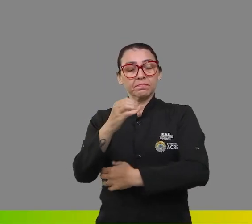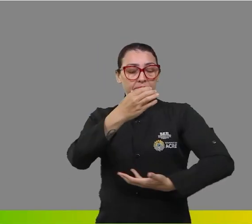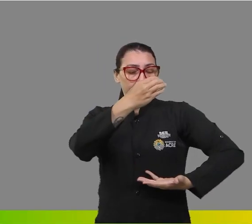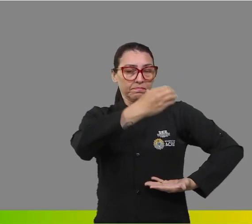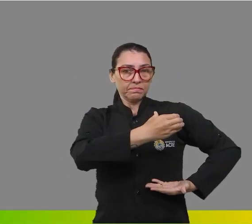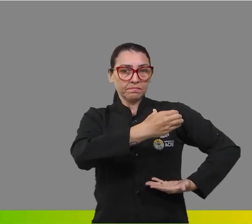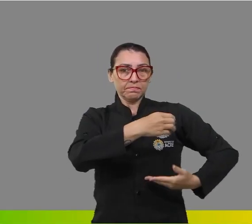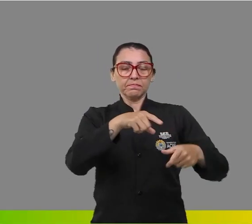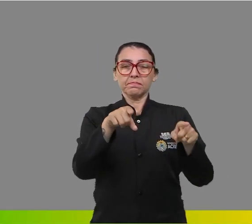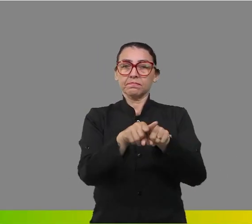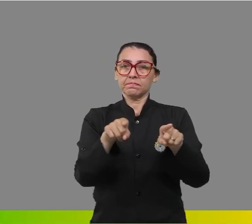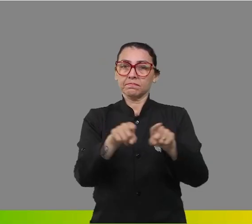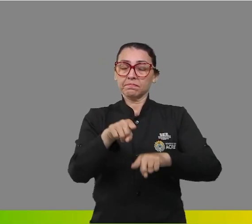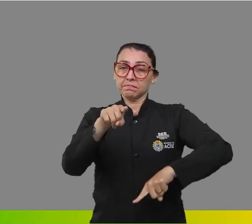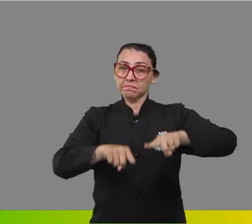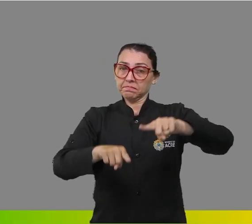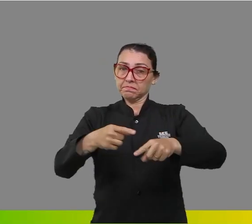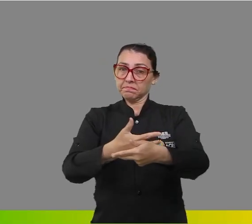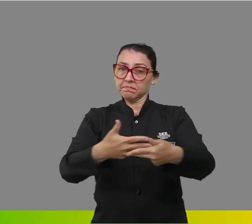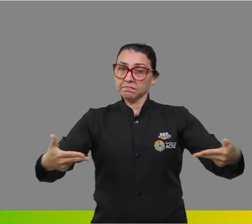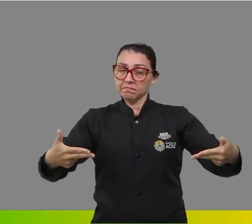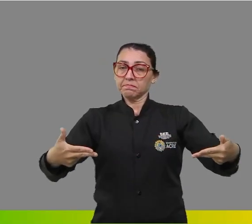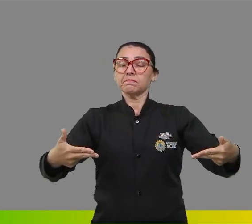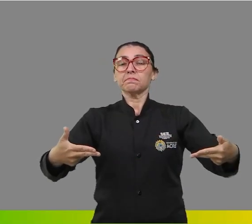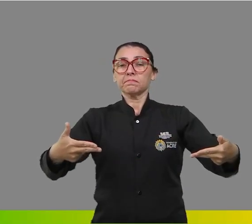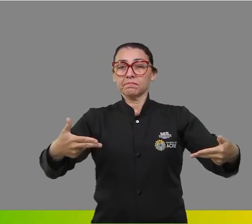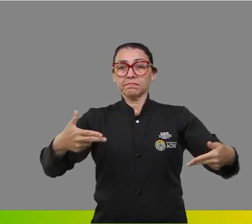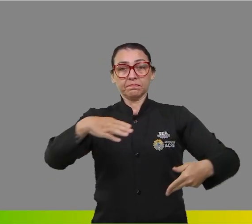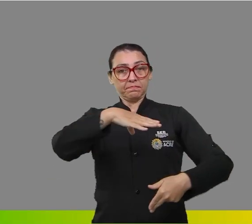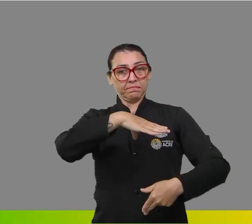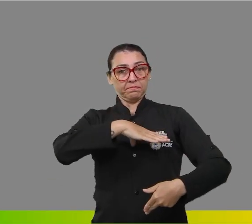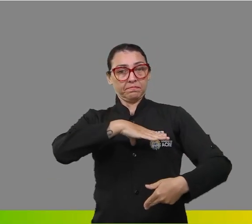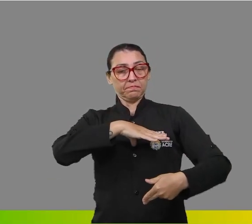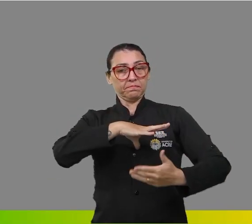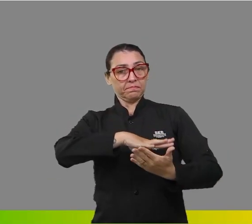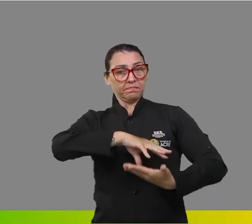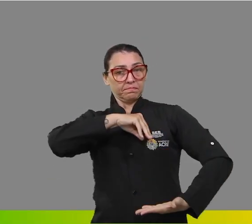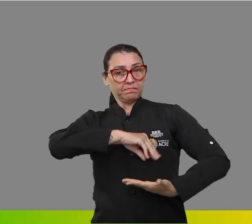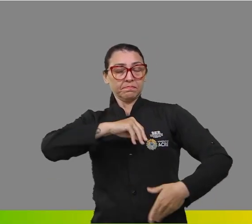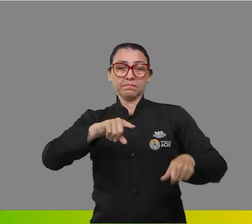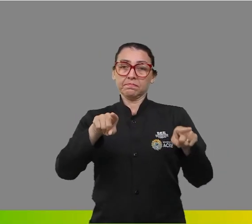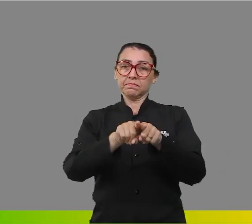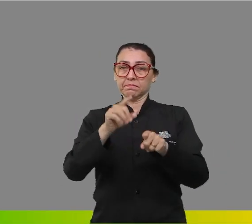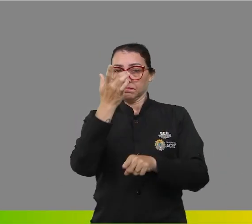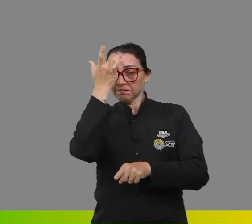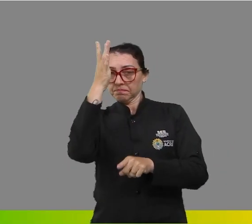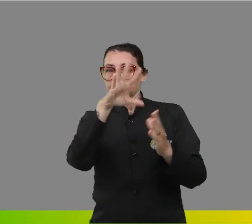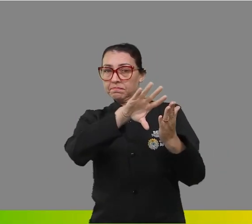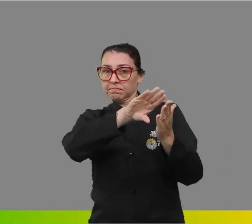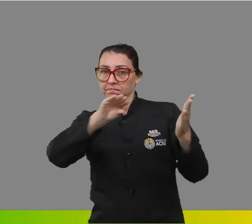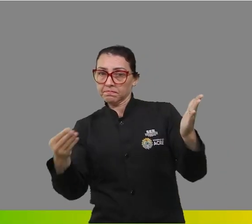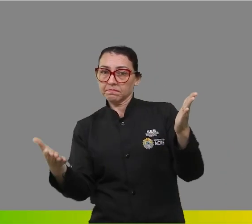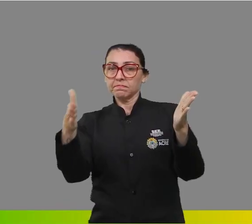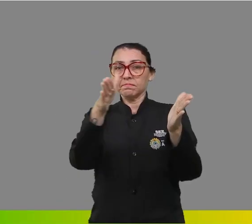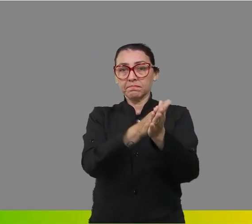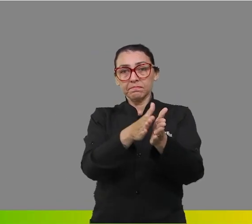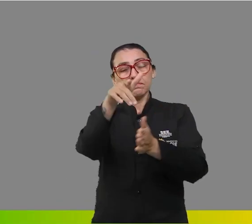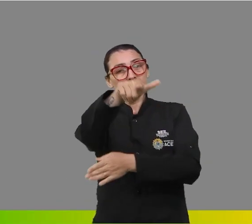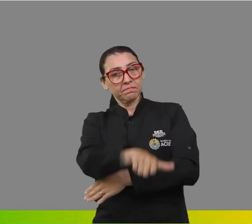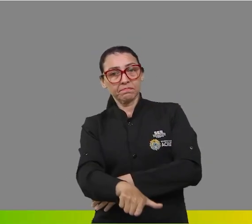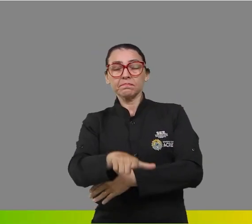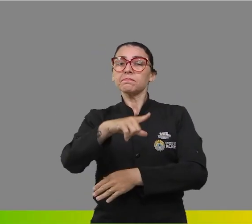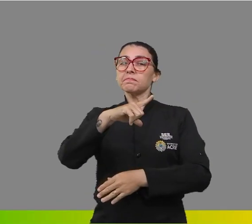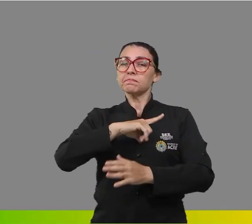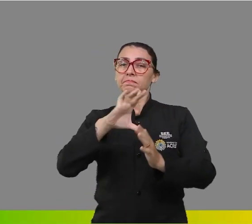outros mobiliários urbanos. Por serem impressos e, portanto, fáceis de serem replicados, costumam